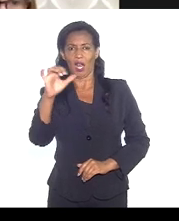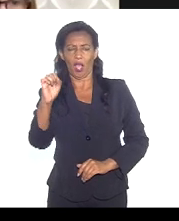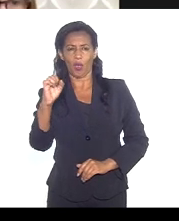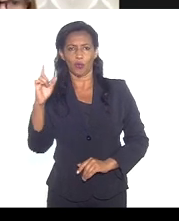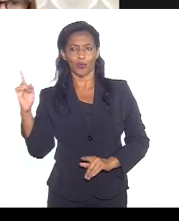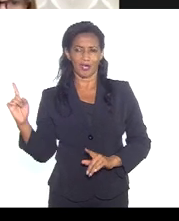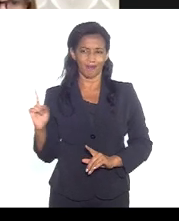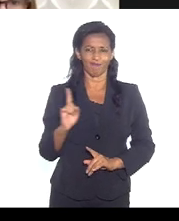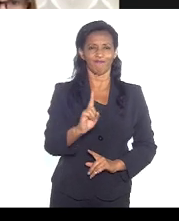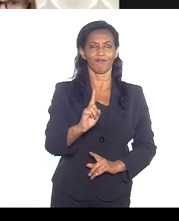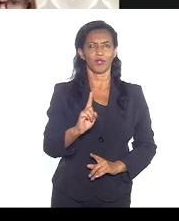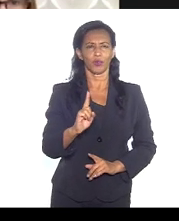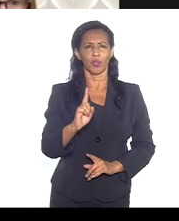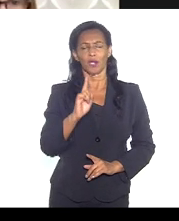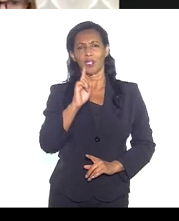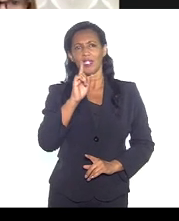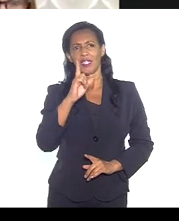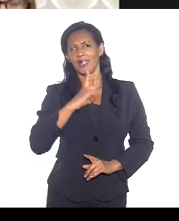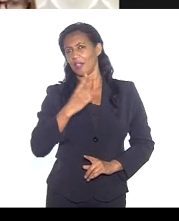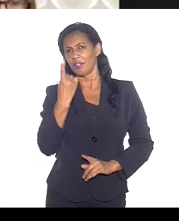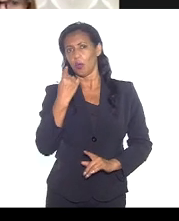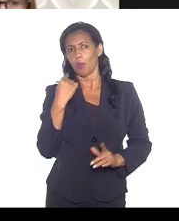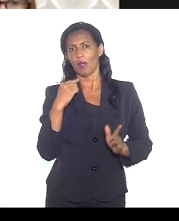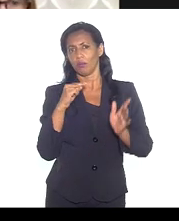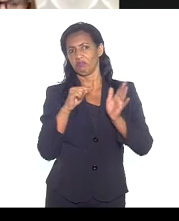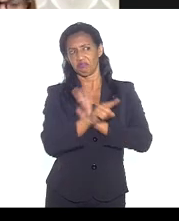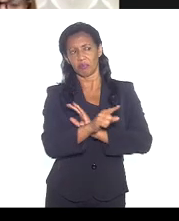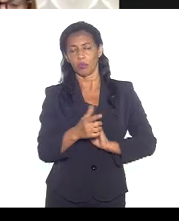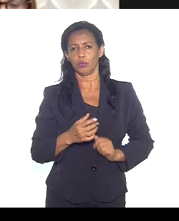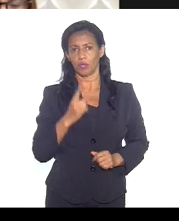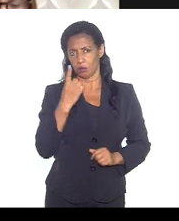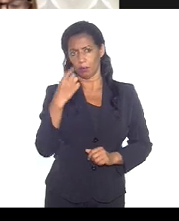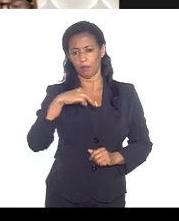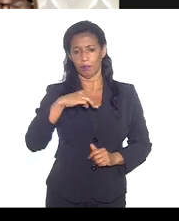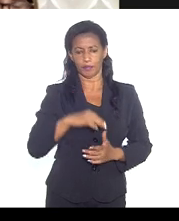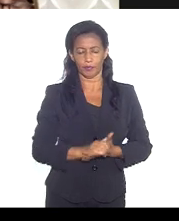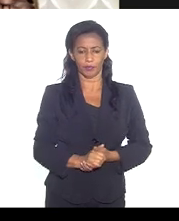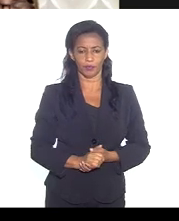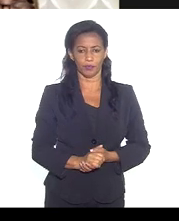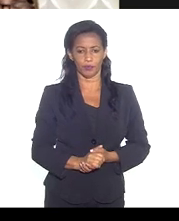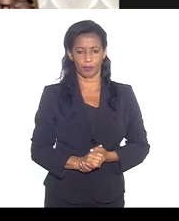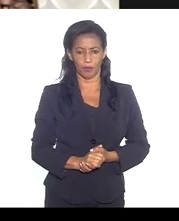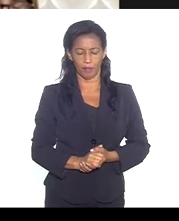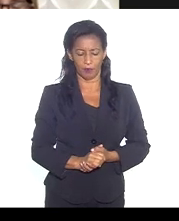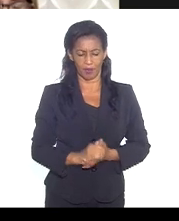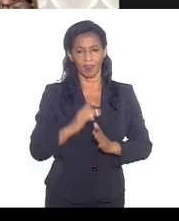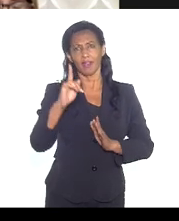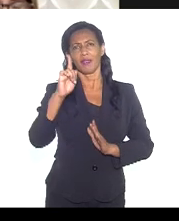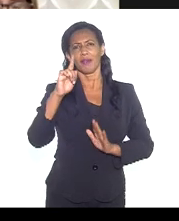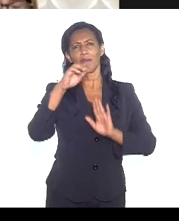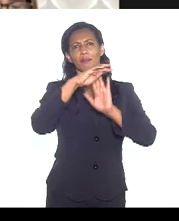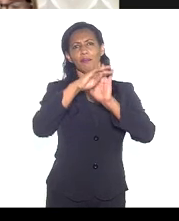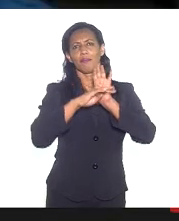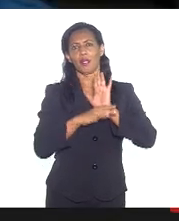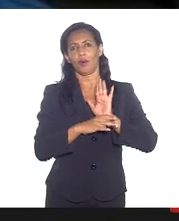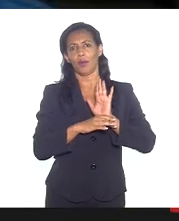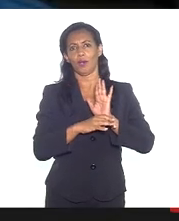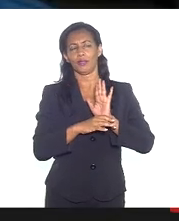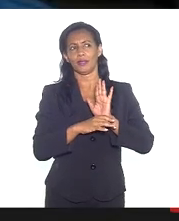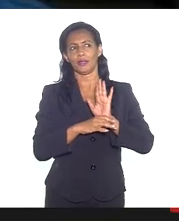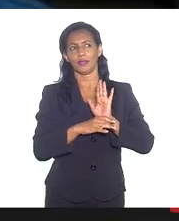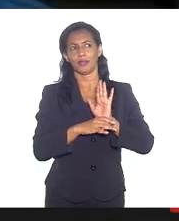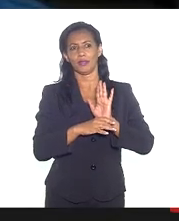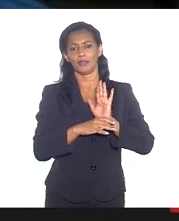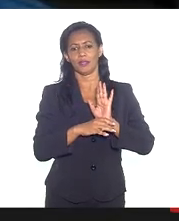falando junto contigo, ele deve ter alguma questão a levantar. Só um minutinho, Alex. Doutor Luiz Paulo, pela ordem, eu tenho a impressão que